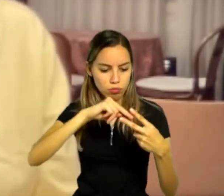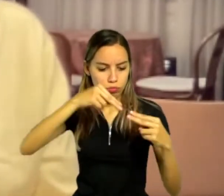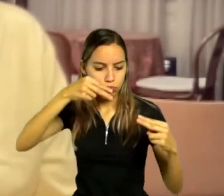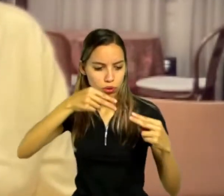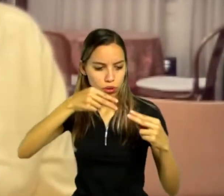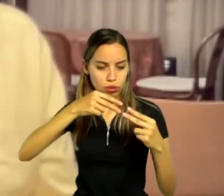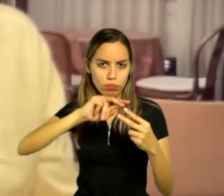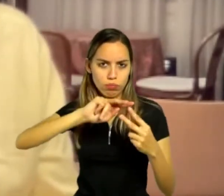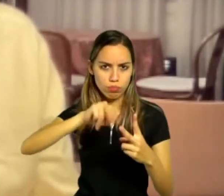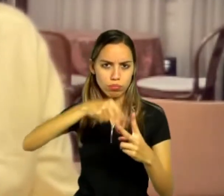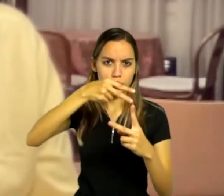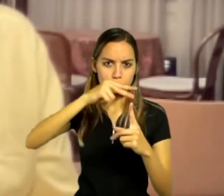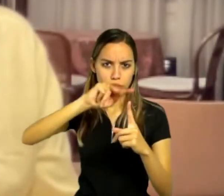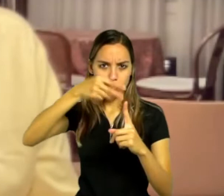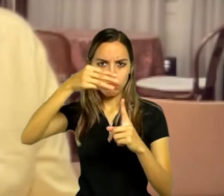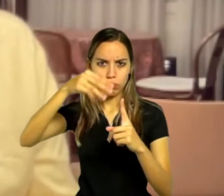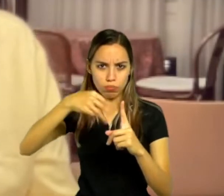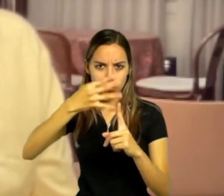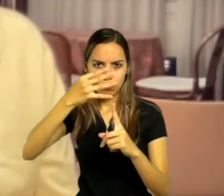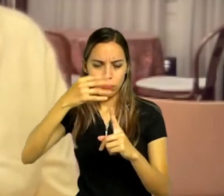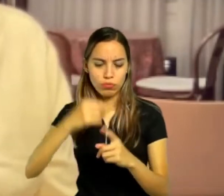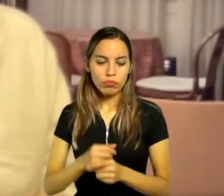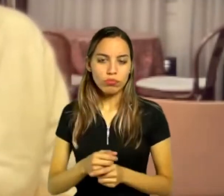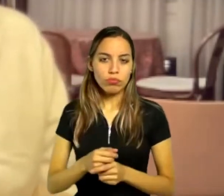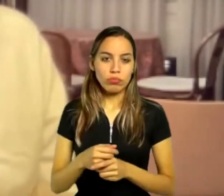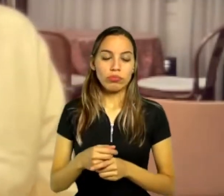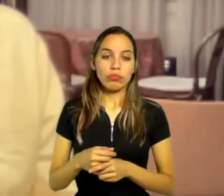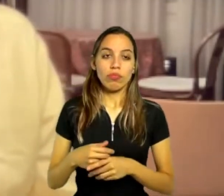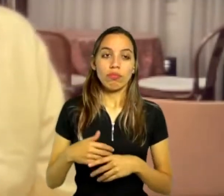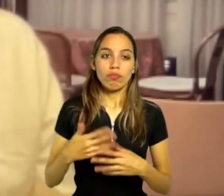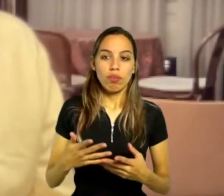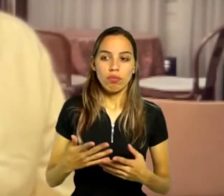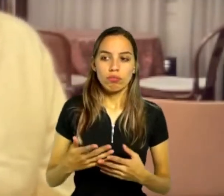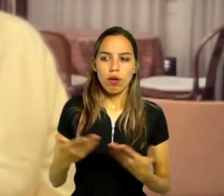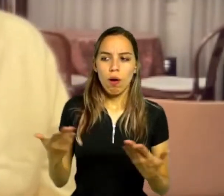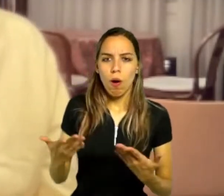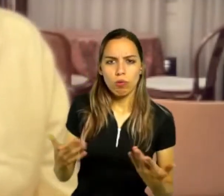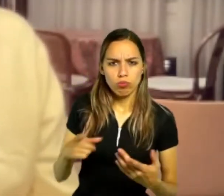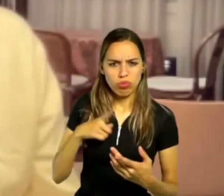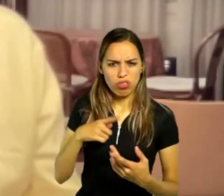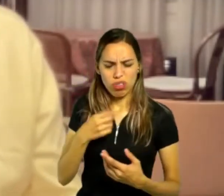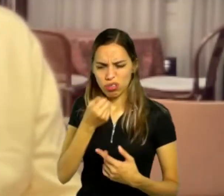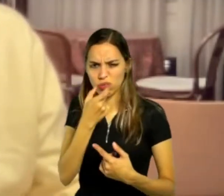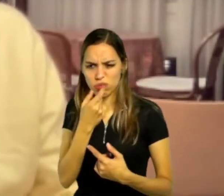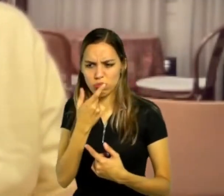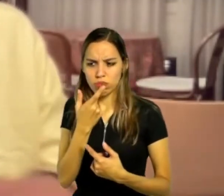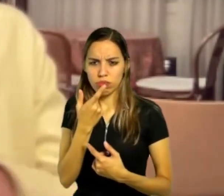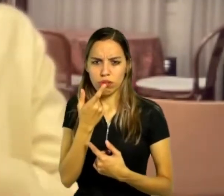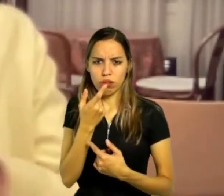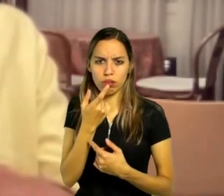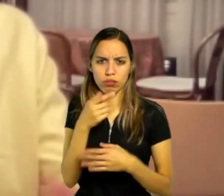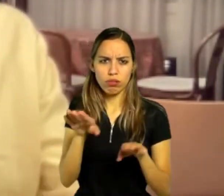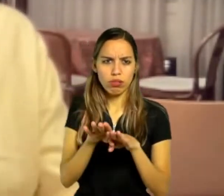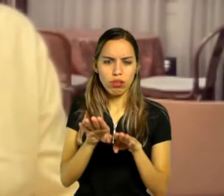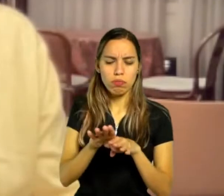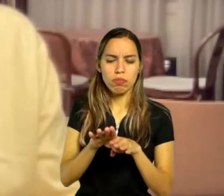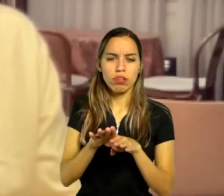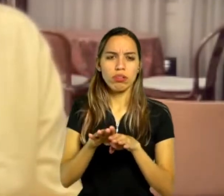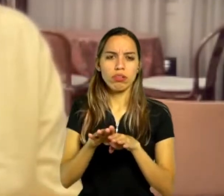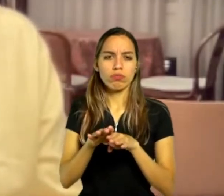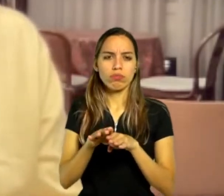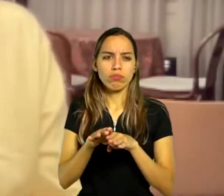Os avanços enormes, hoje você vê aí drogas sendo obtidas, anticorpos monoclonais, drogas que estimulam